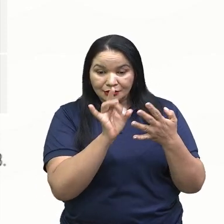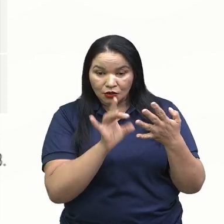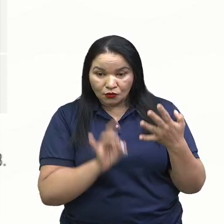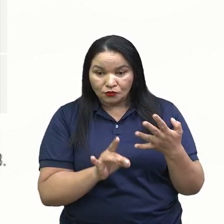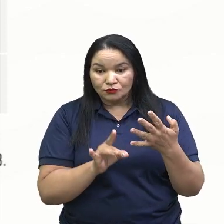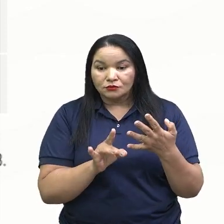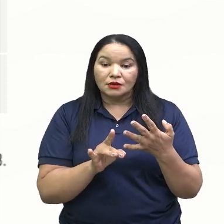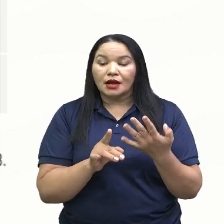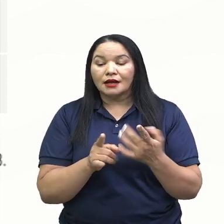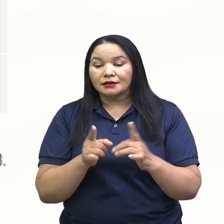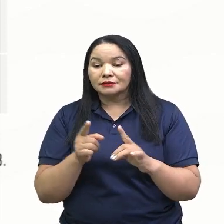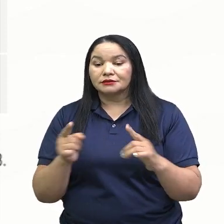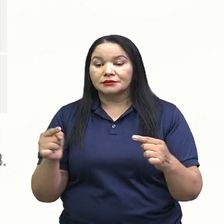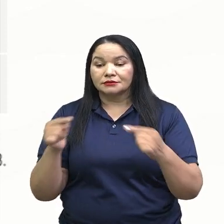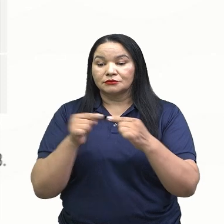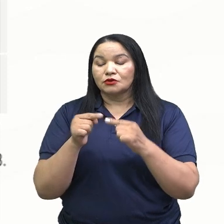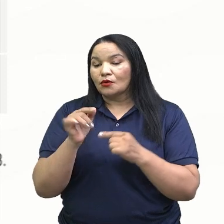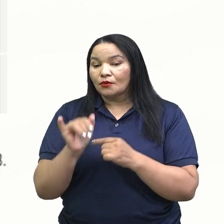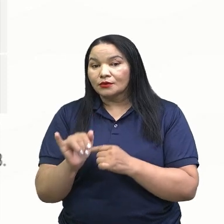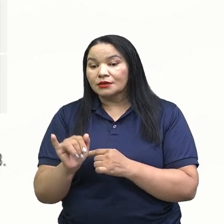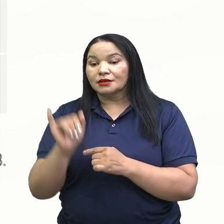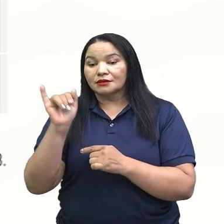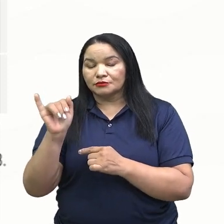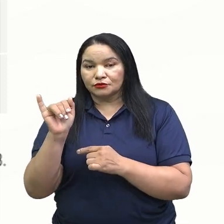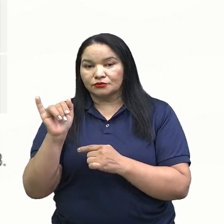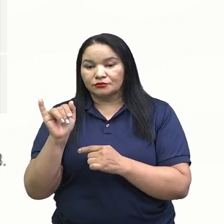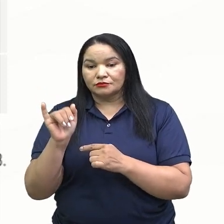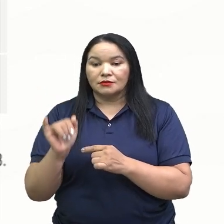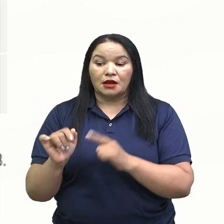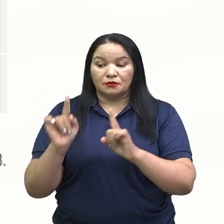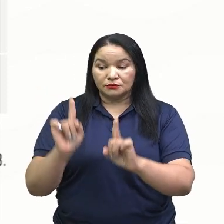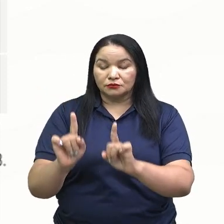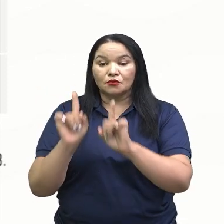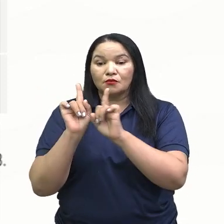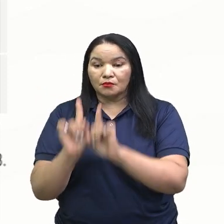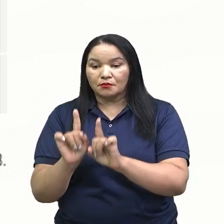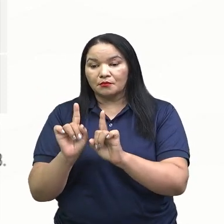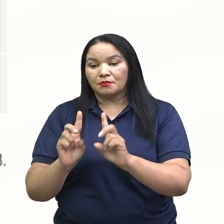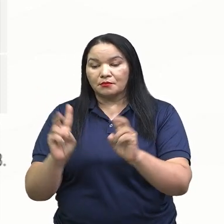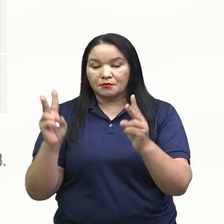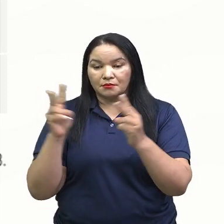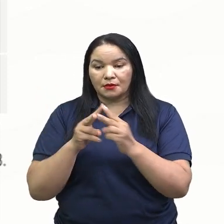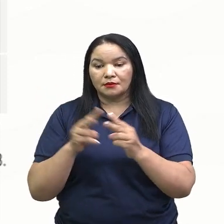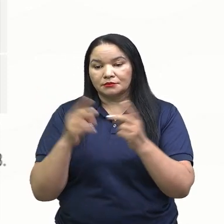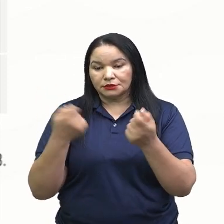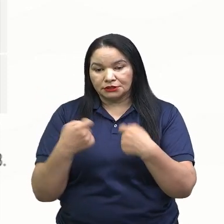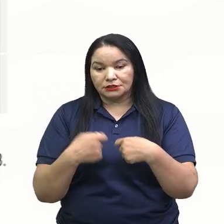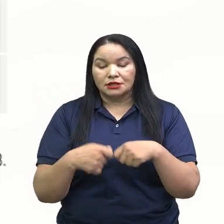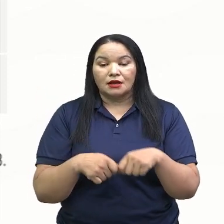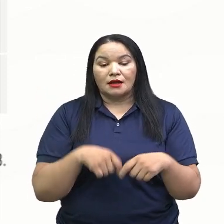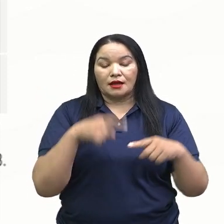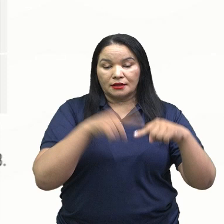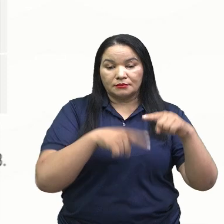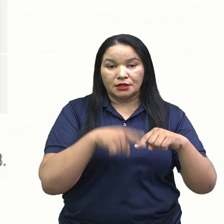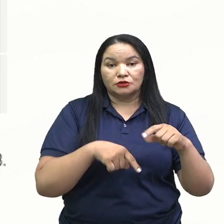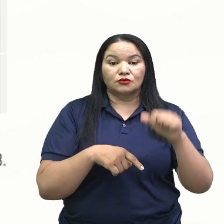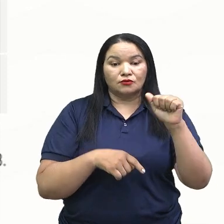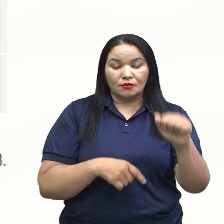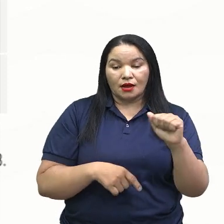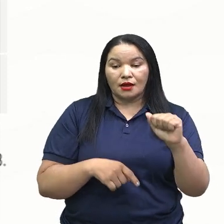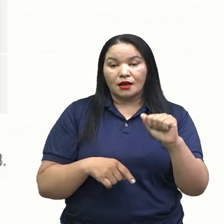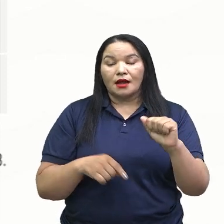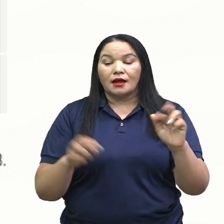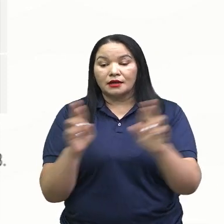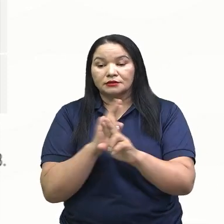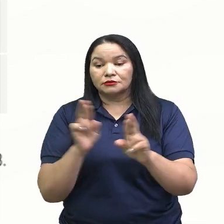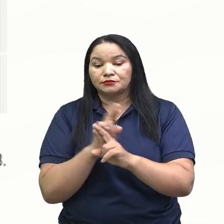determina um único valor em y. Lembra aí da definição, que elemento do A só pode conversar, só